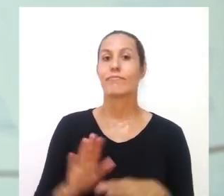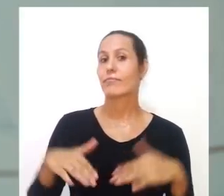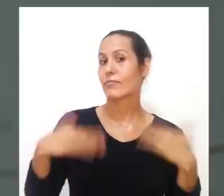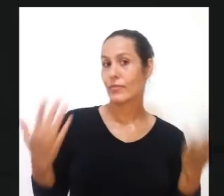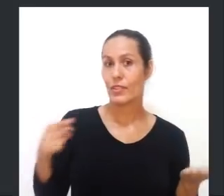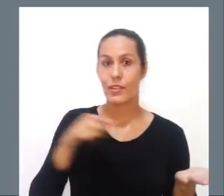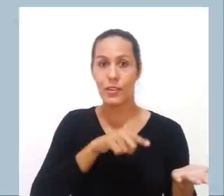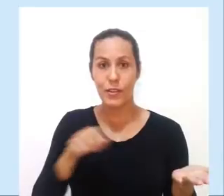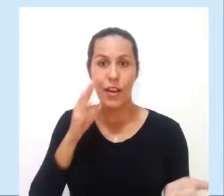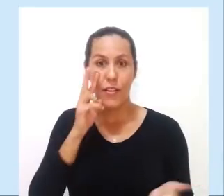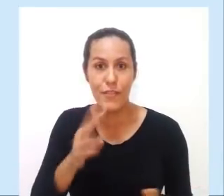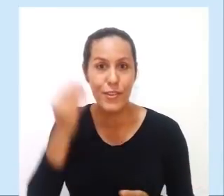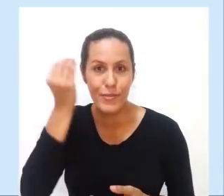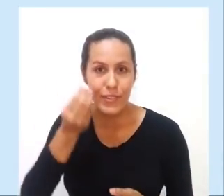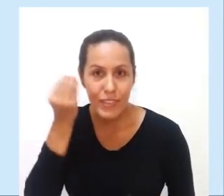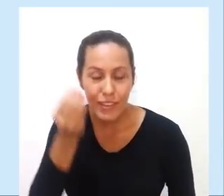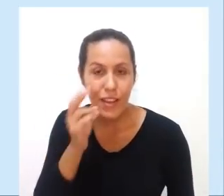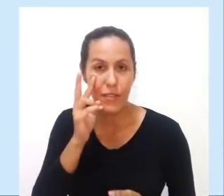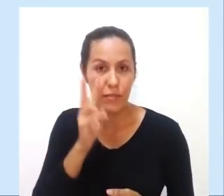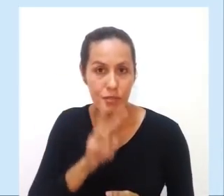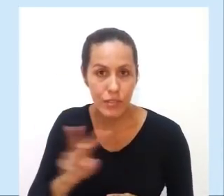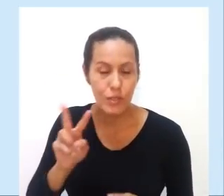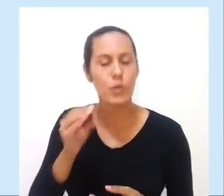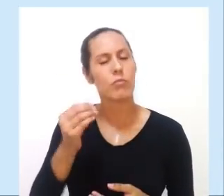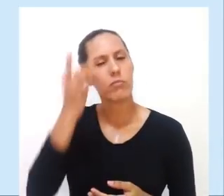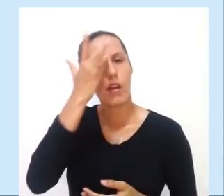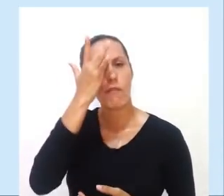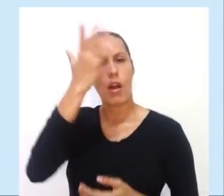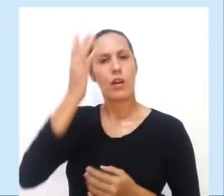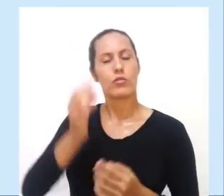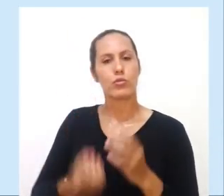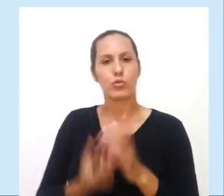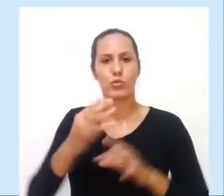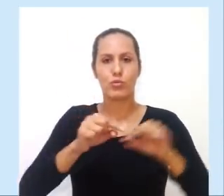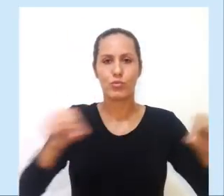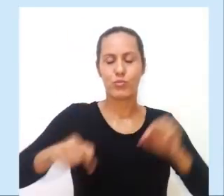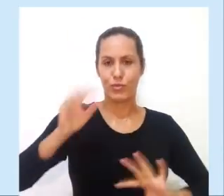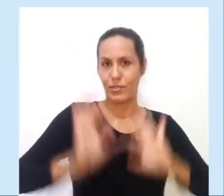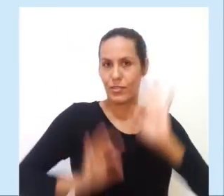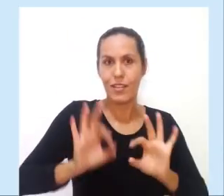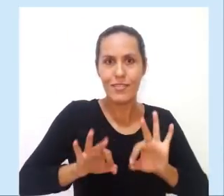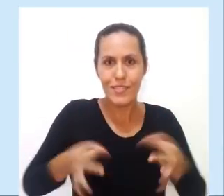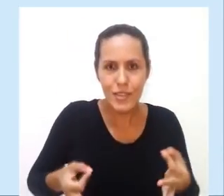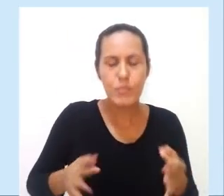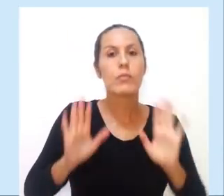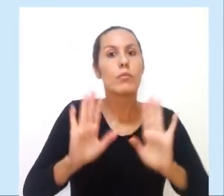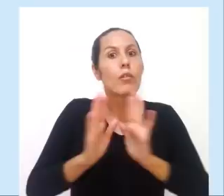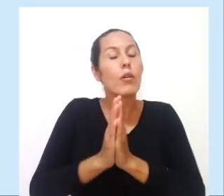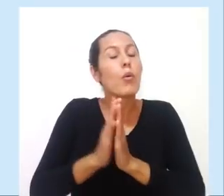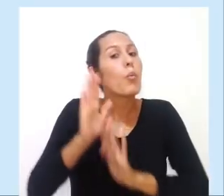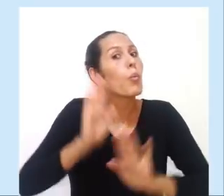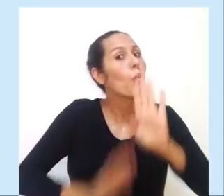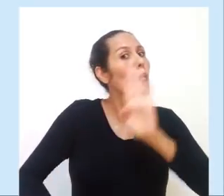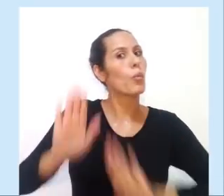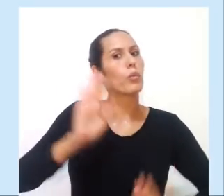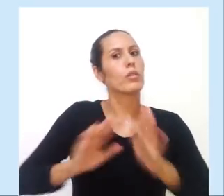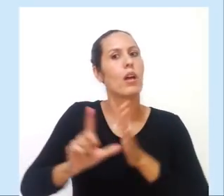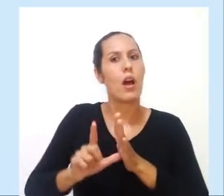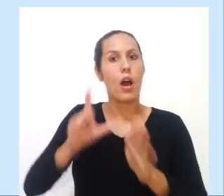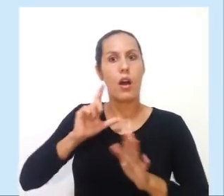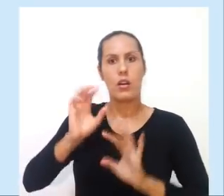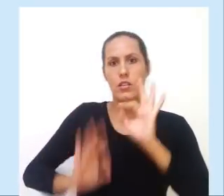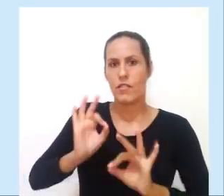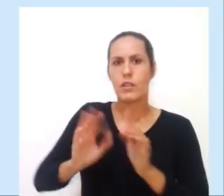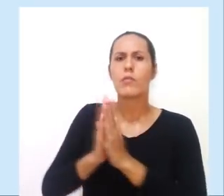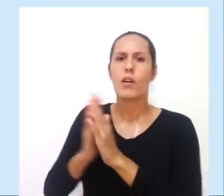vendo? Bom, pessoal, vocês viram o experimento, viram como é fácil fazer um circuito simples, né? Cuidado, se